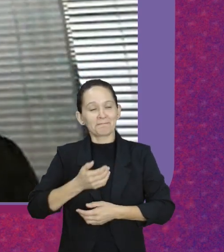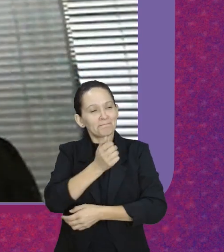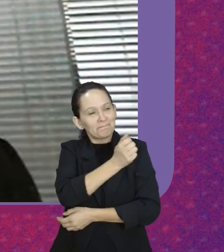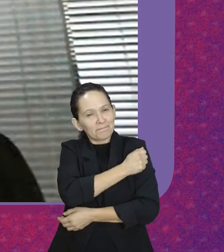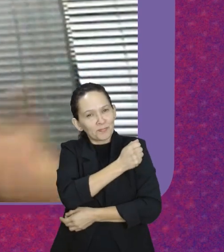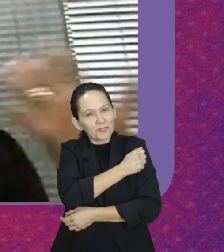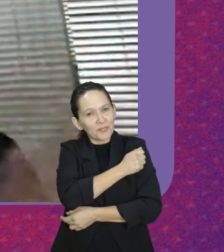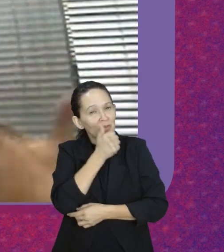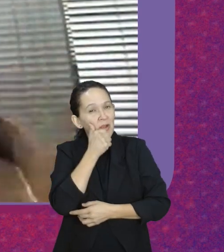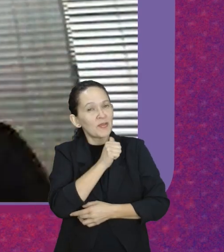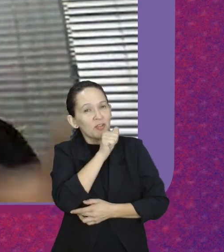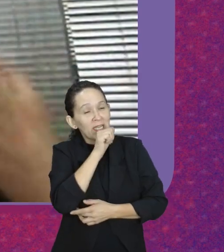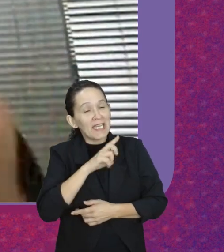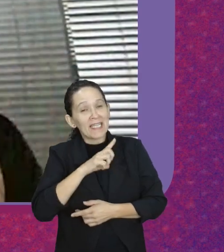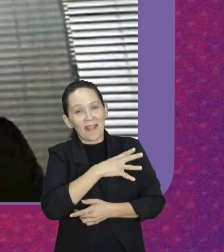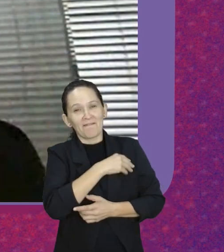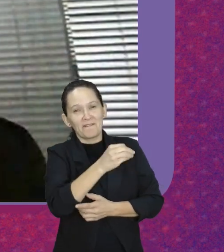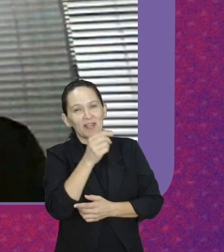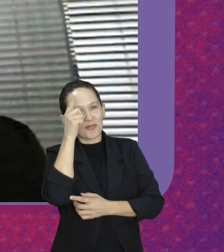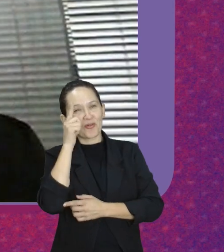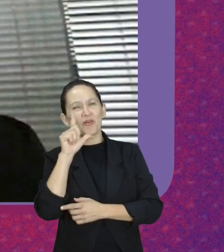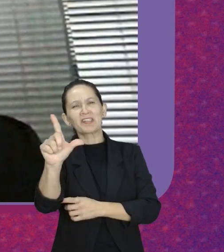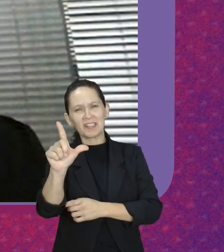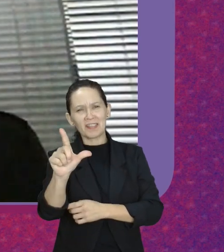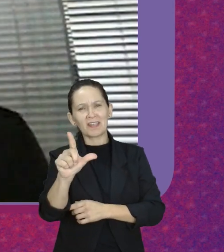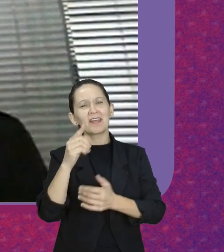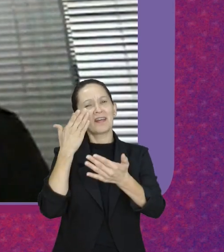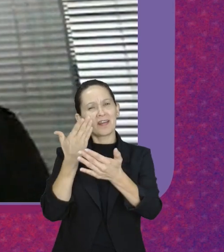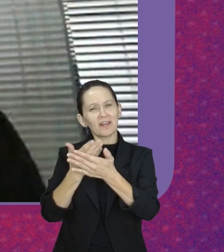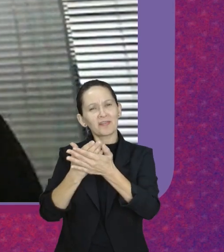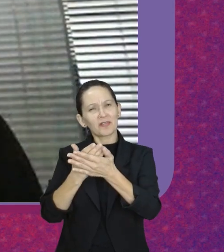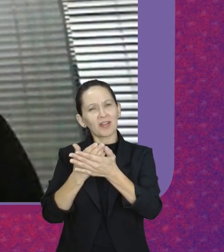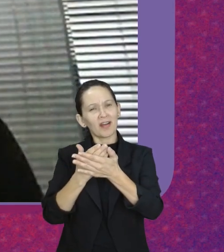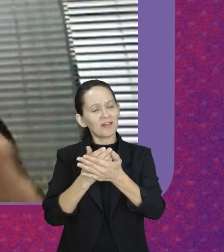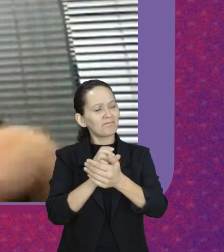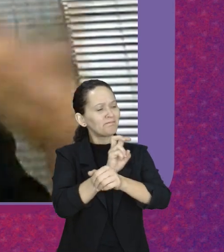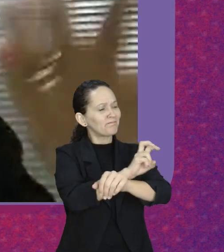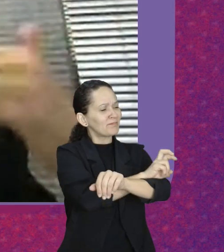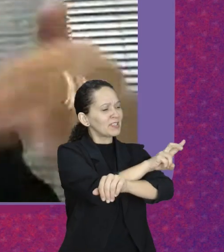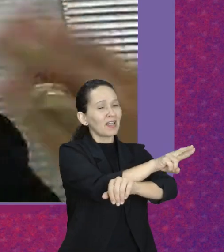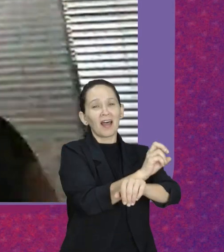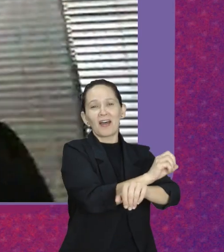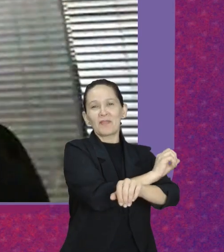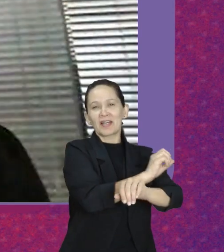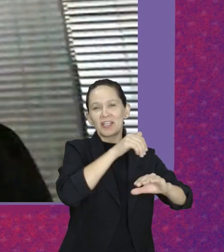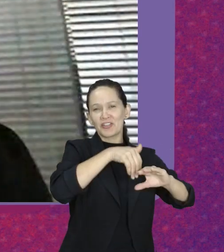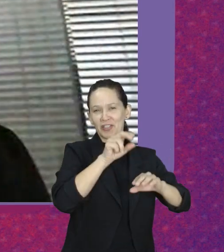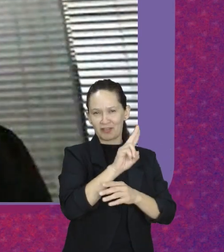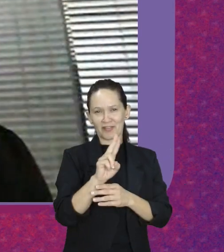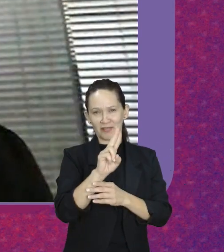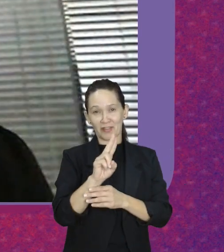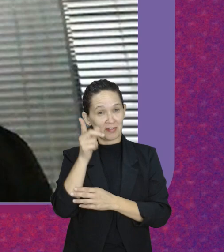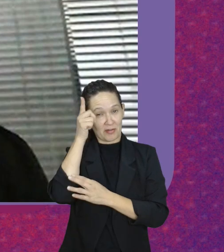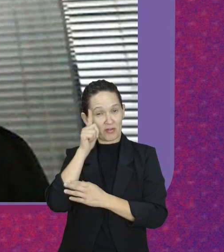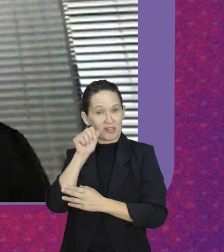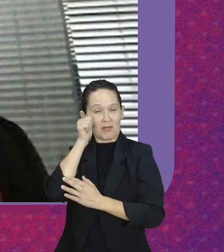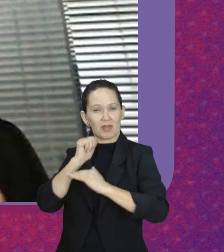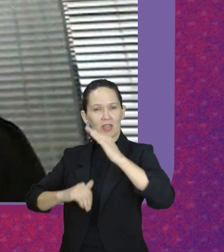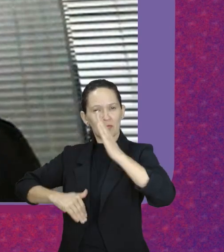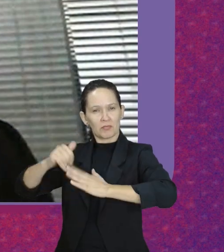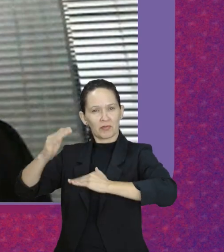que são mães também poderem, né, se desenvolver, né, profissionalmente para o exercício da